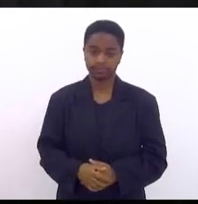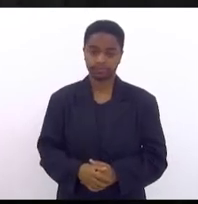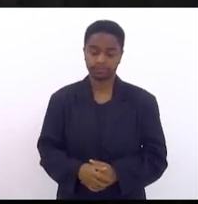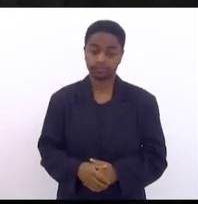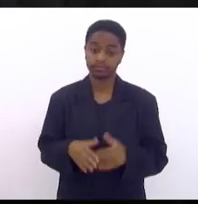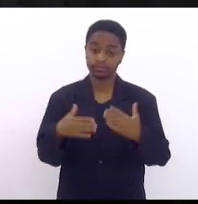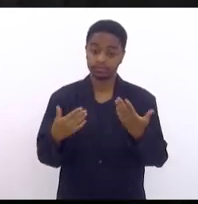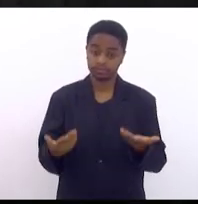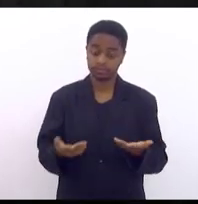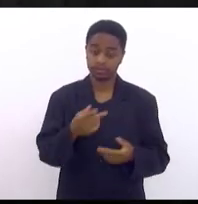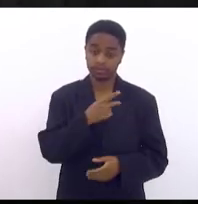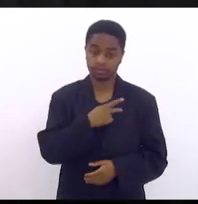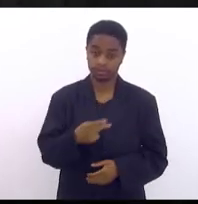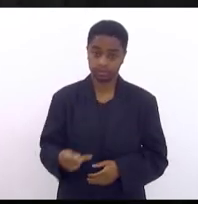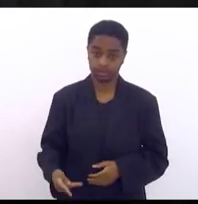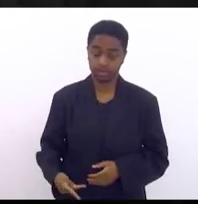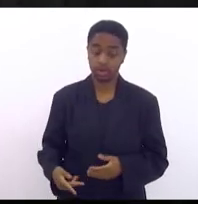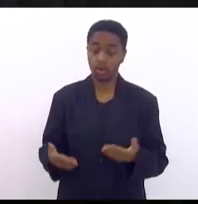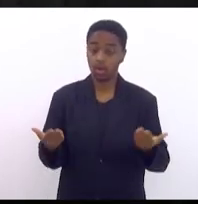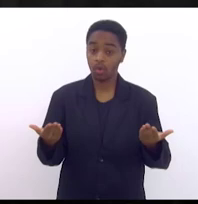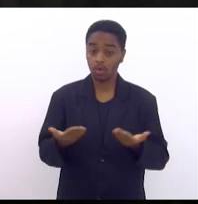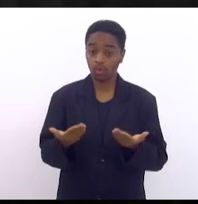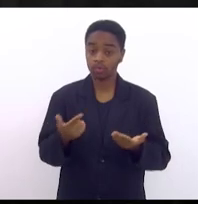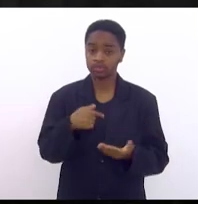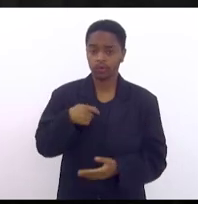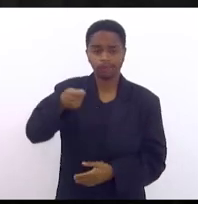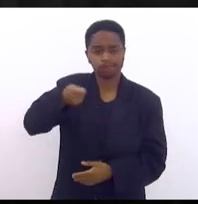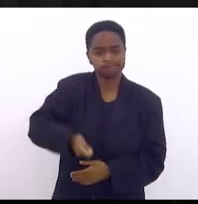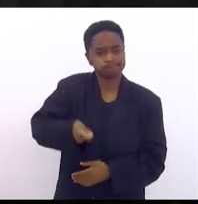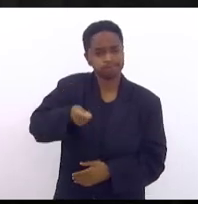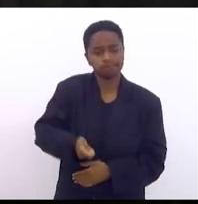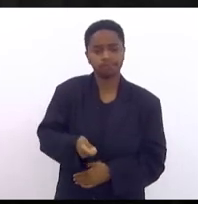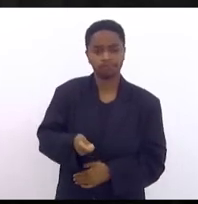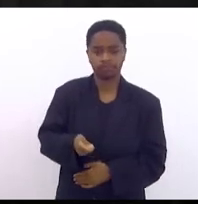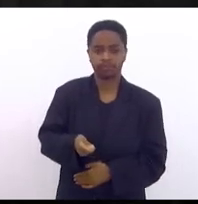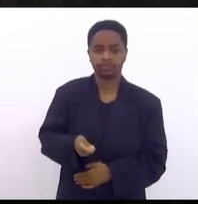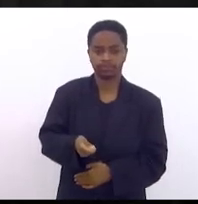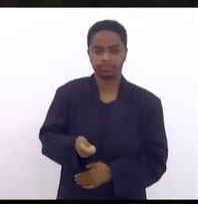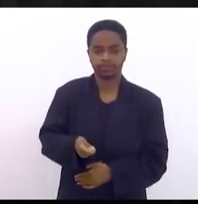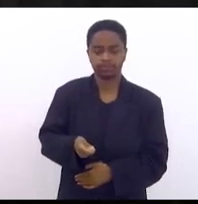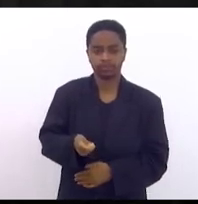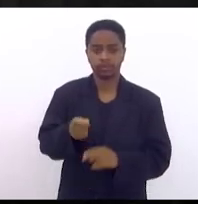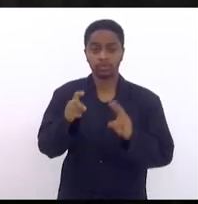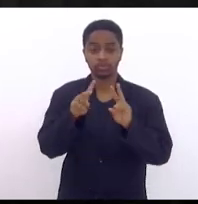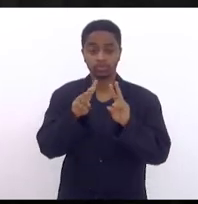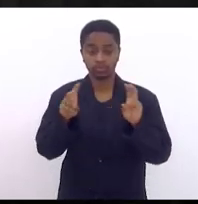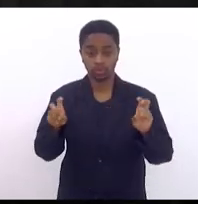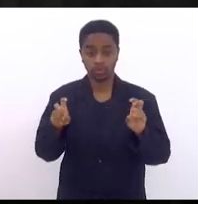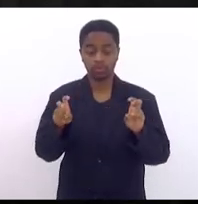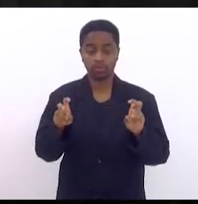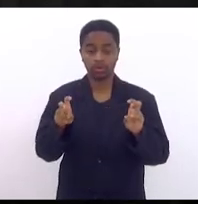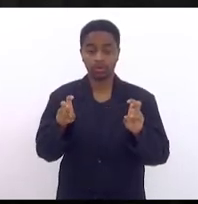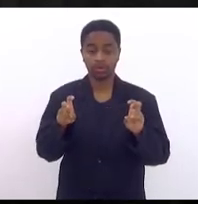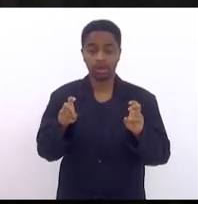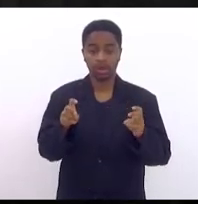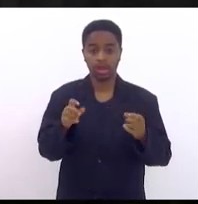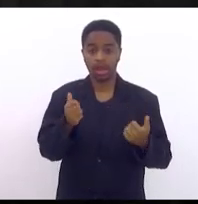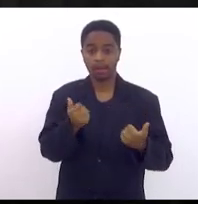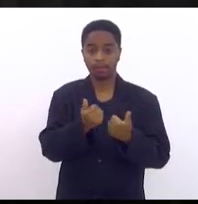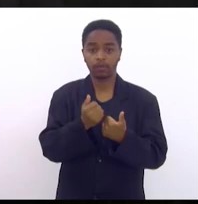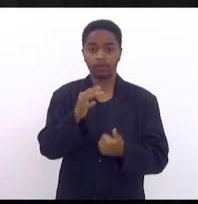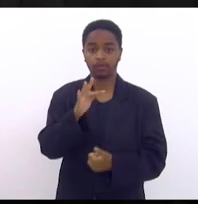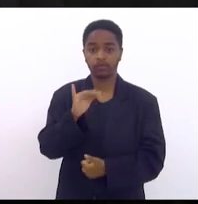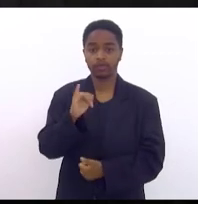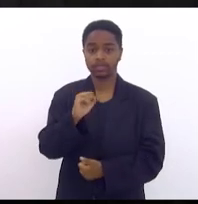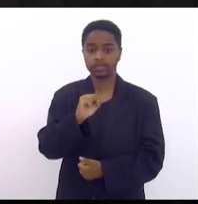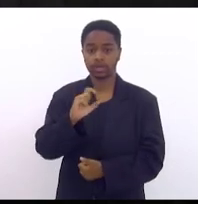Senhora presidente, hoje eu tenho uma posição radical em relação a benefício fiscal. Nós